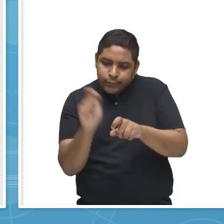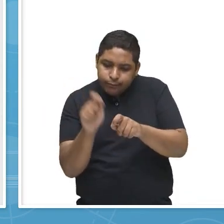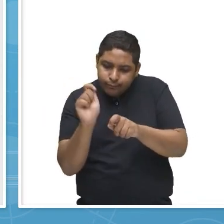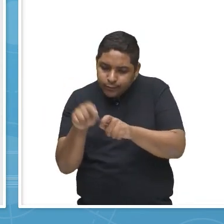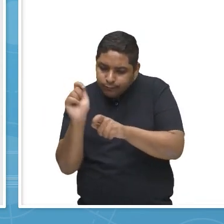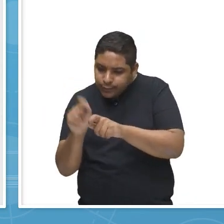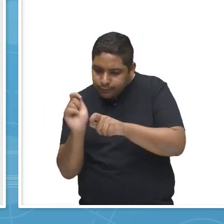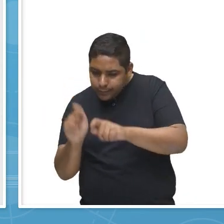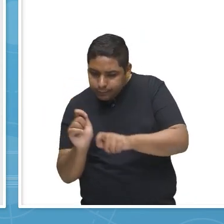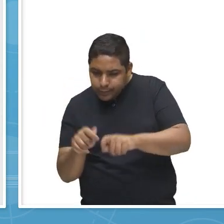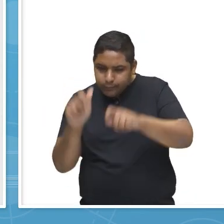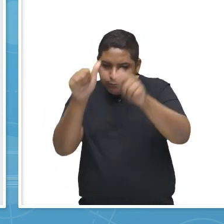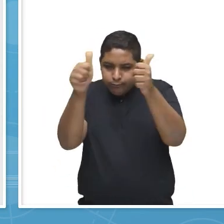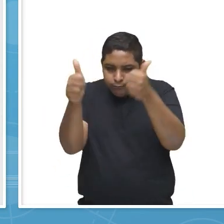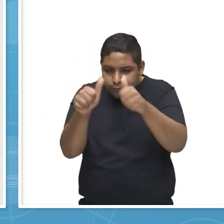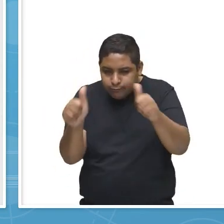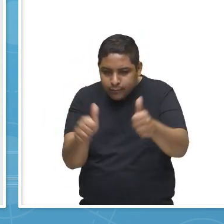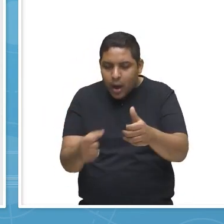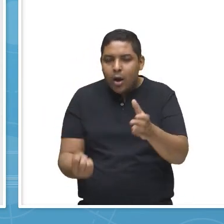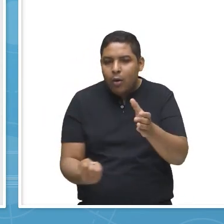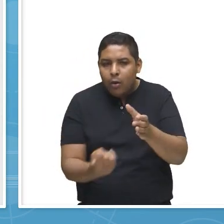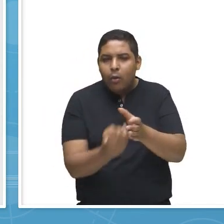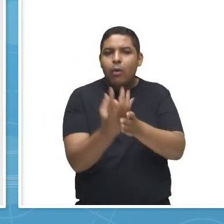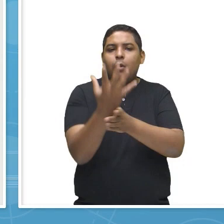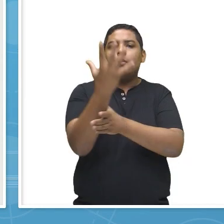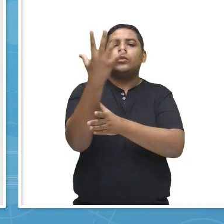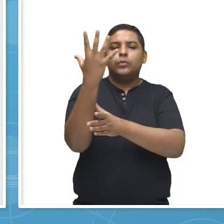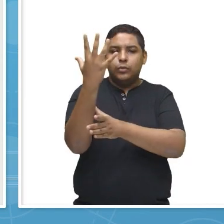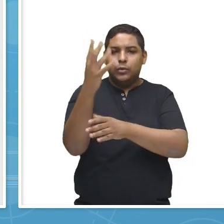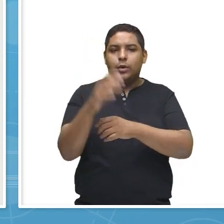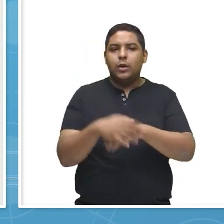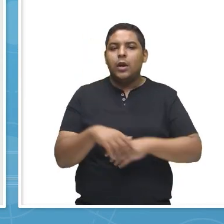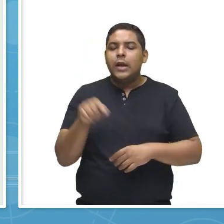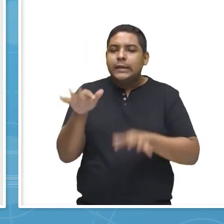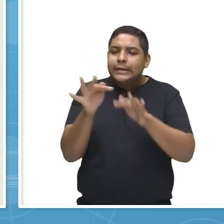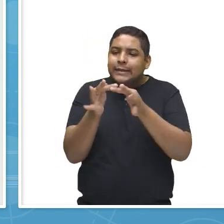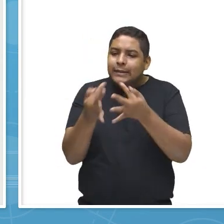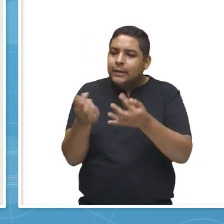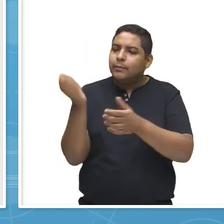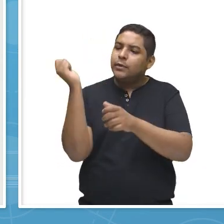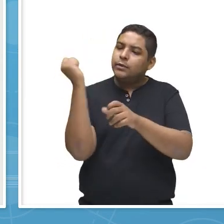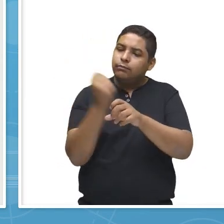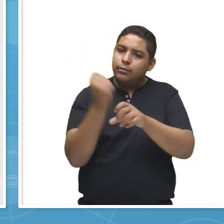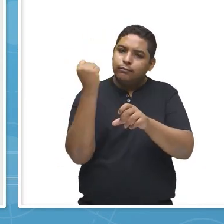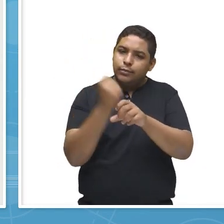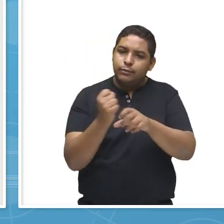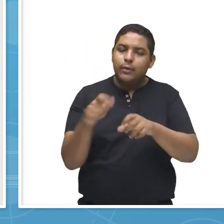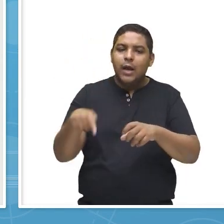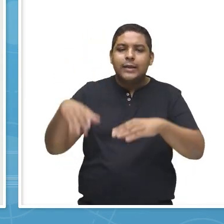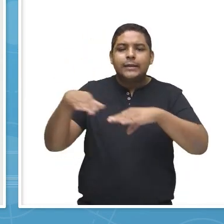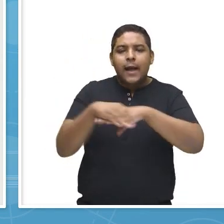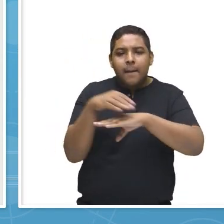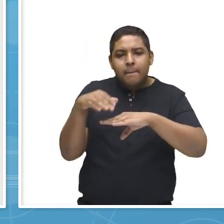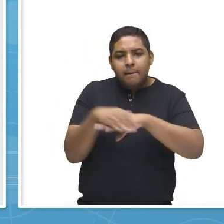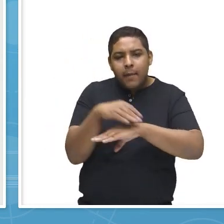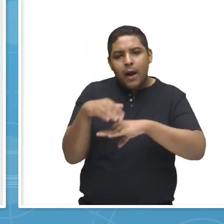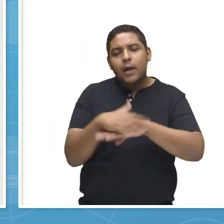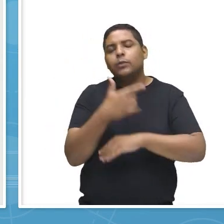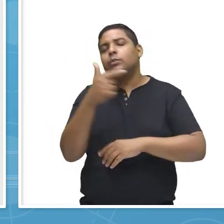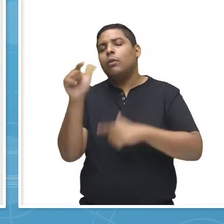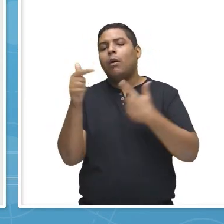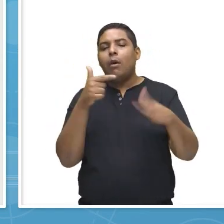simples, né, para construir, né, para fabricar sapatos, né, entre outros materiais, né?